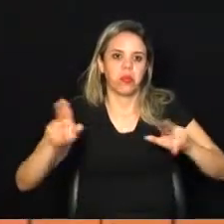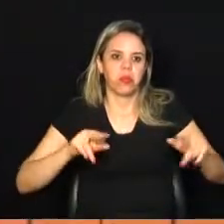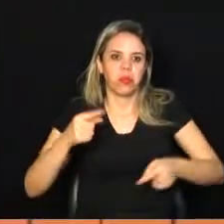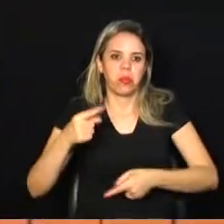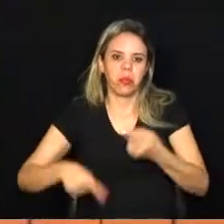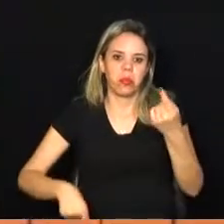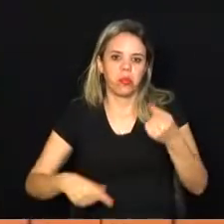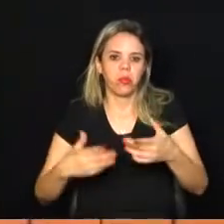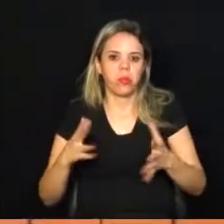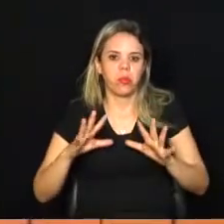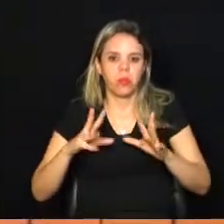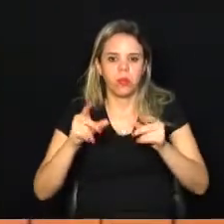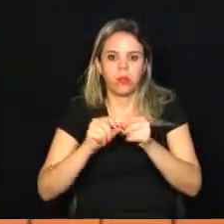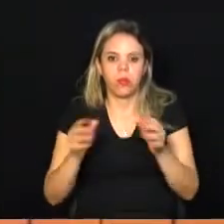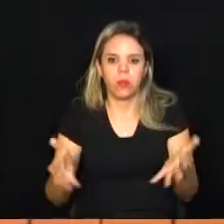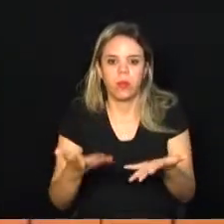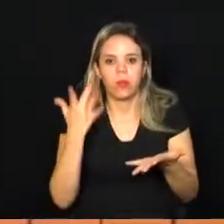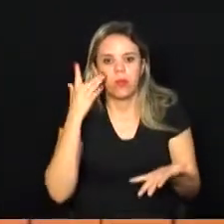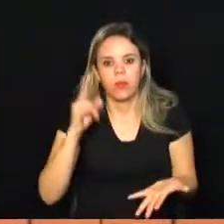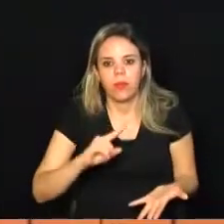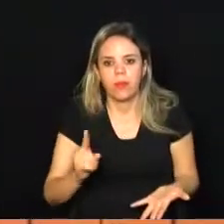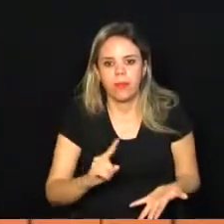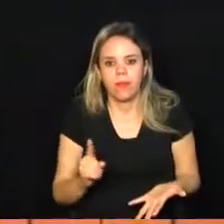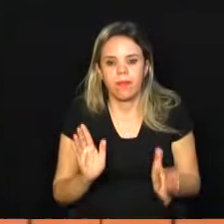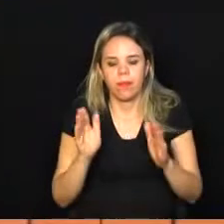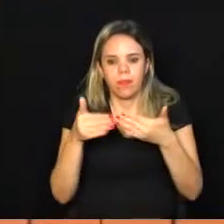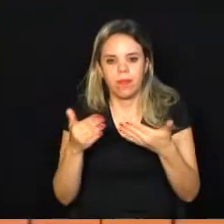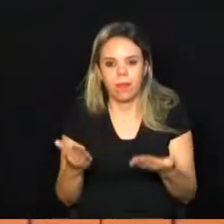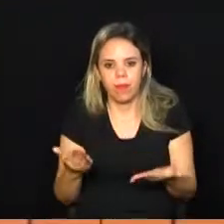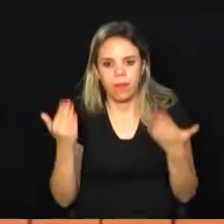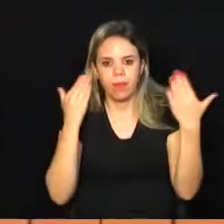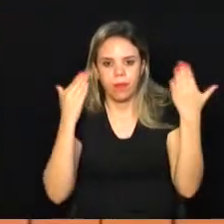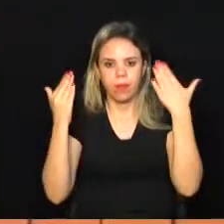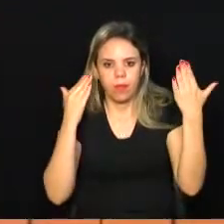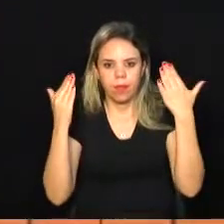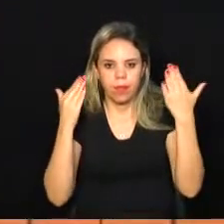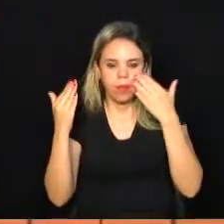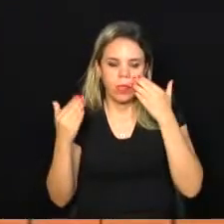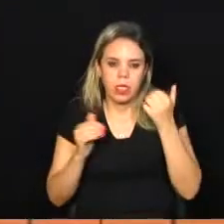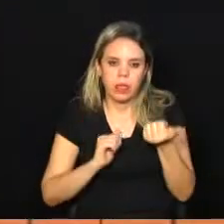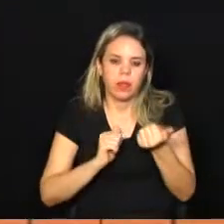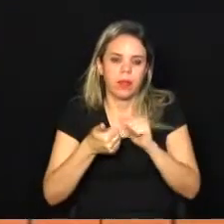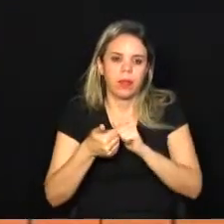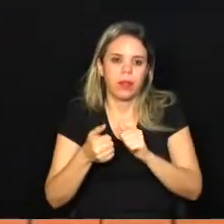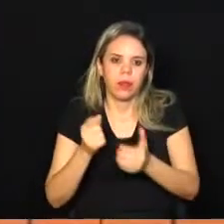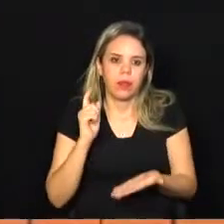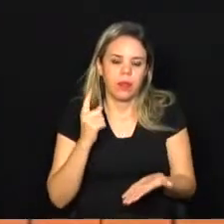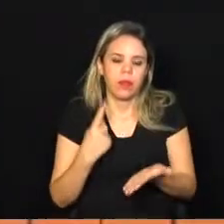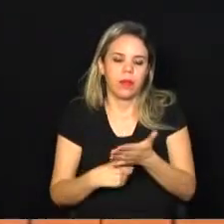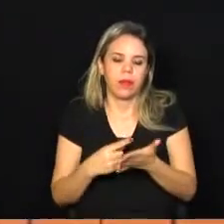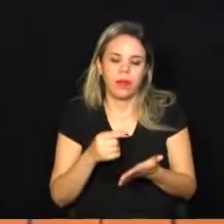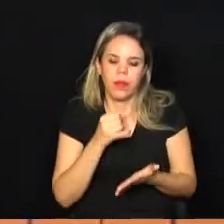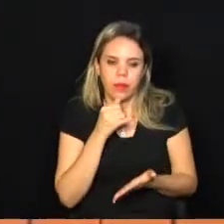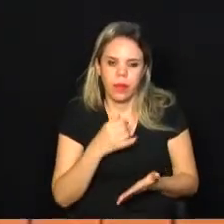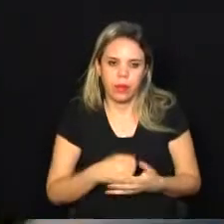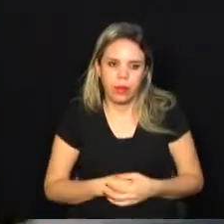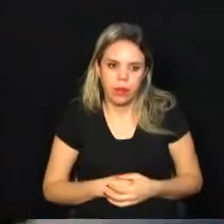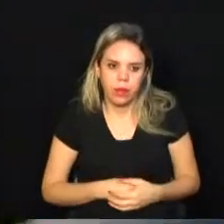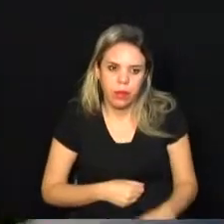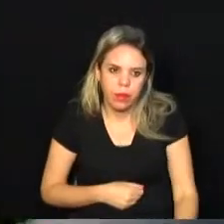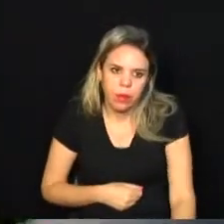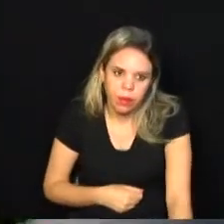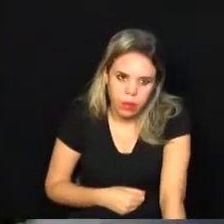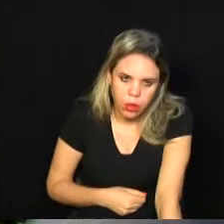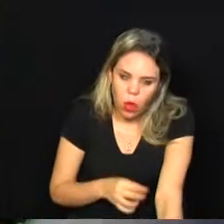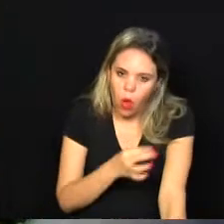disparidade, tudo influencia ou é o foco neste psicológico e é o esporte que conta, Larissa? Gabriel,